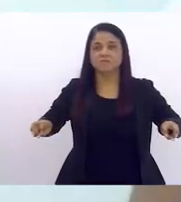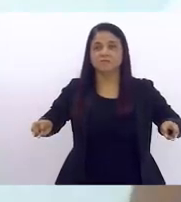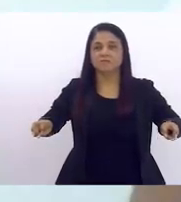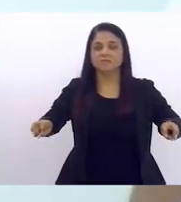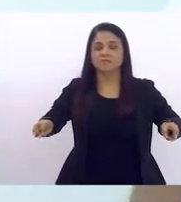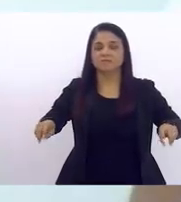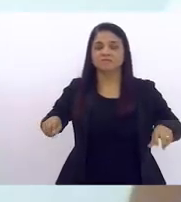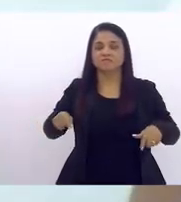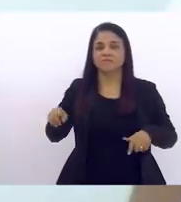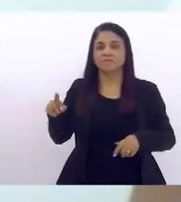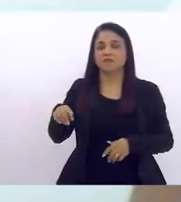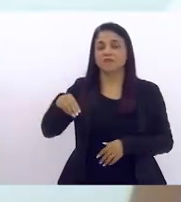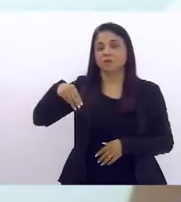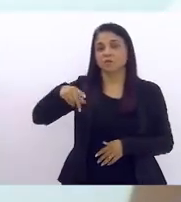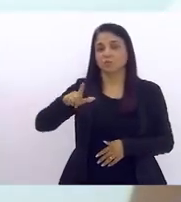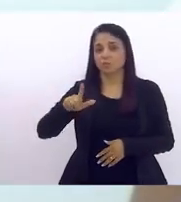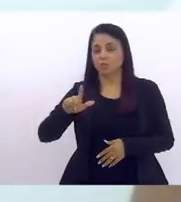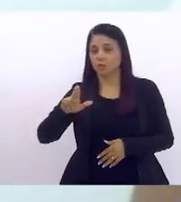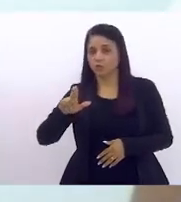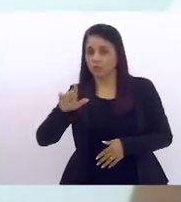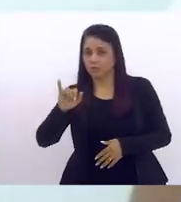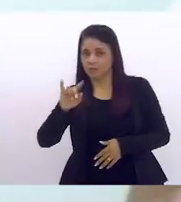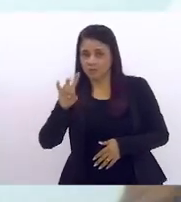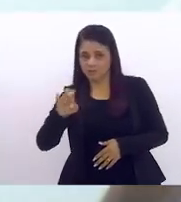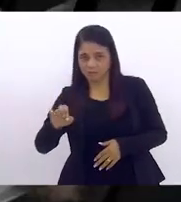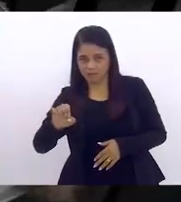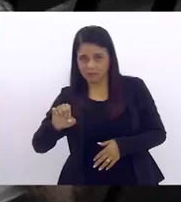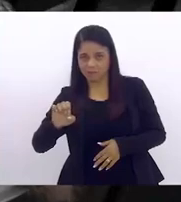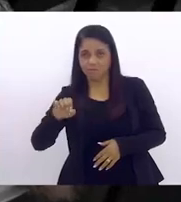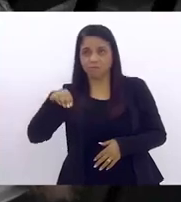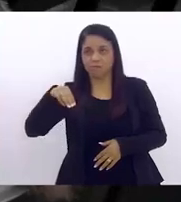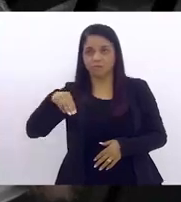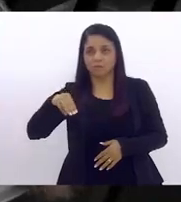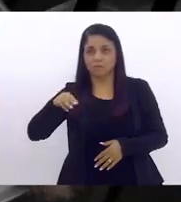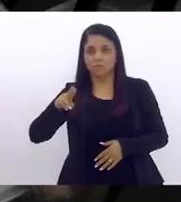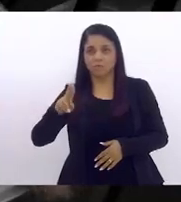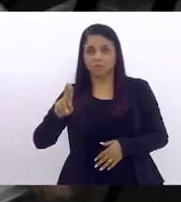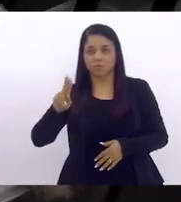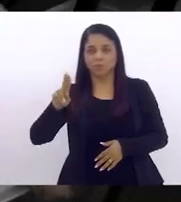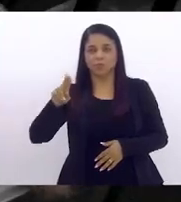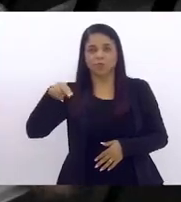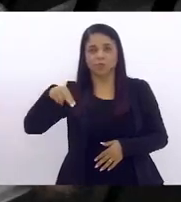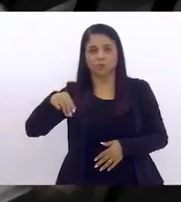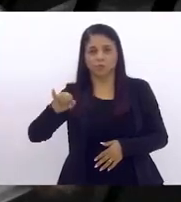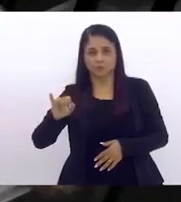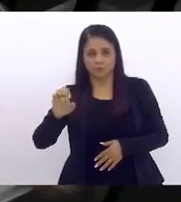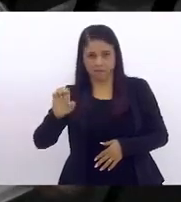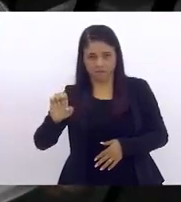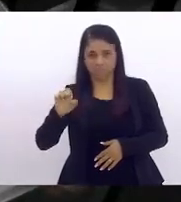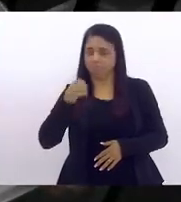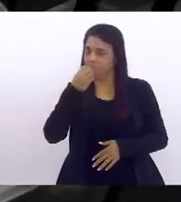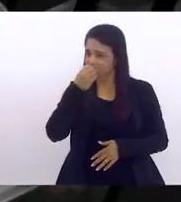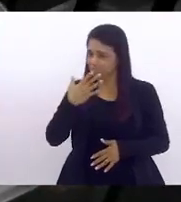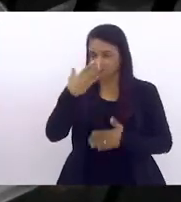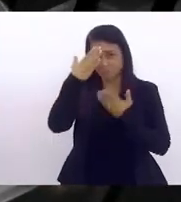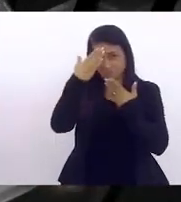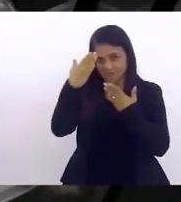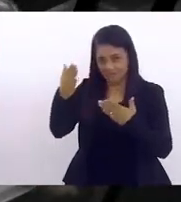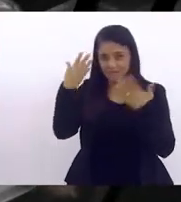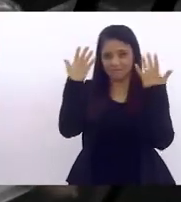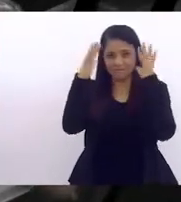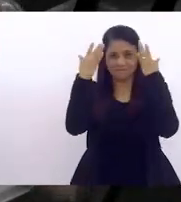Então, a Luíse Munier também é presente. Bacana, obrigado.